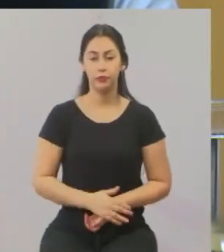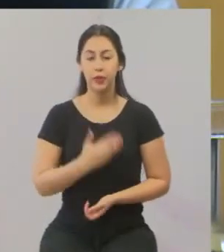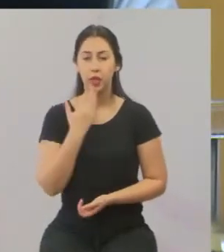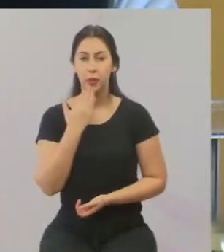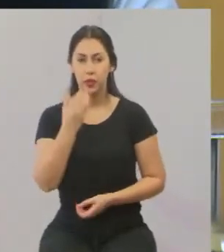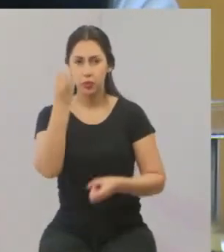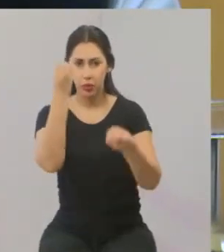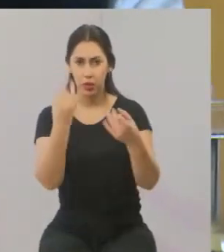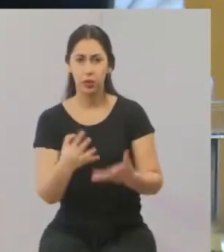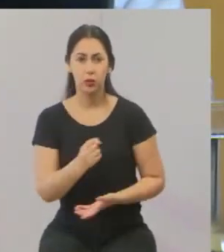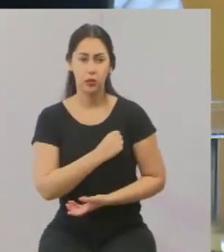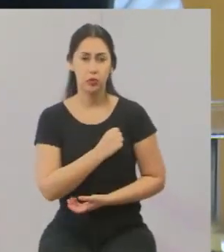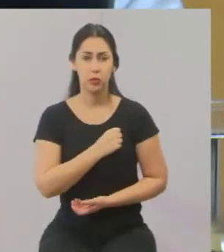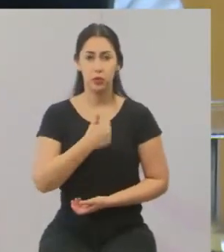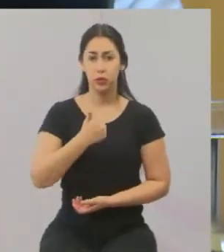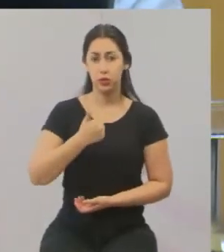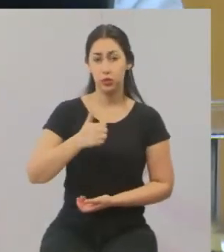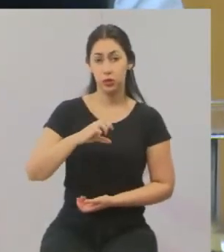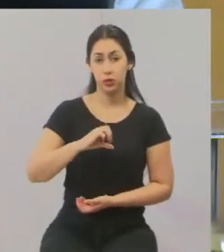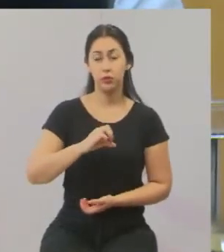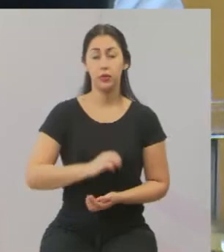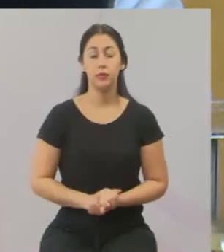número 119.